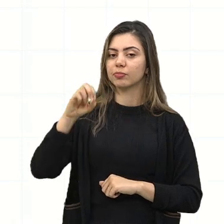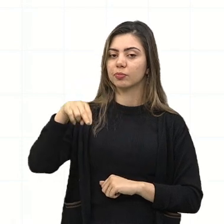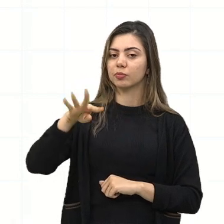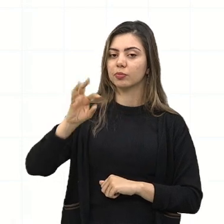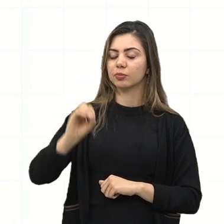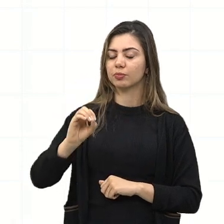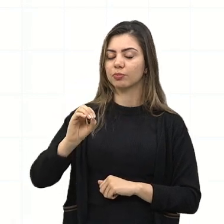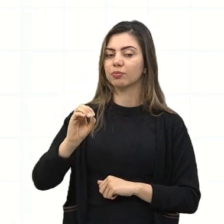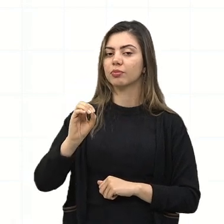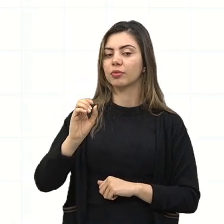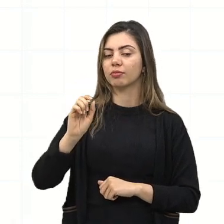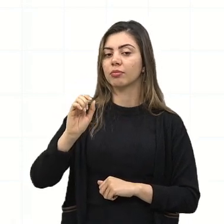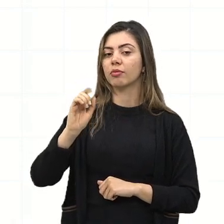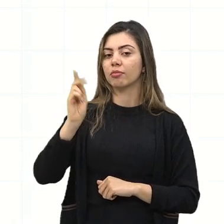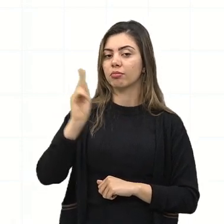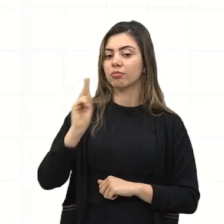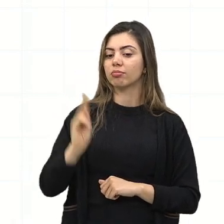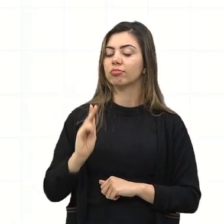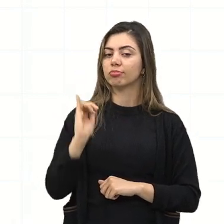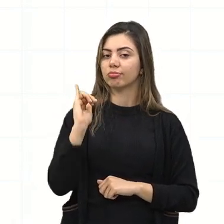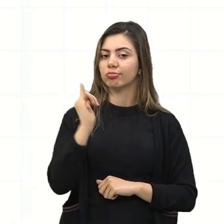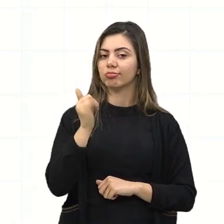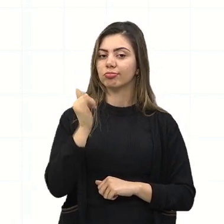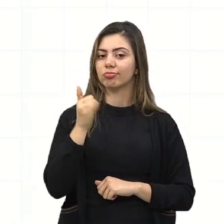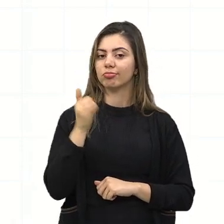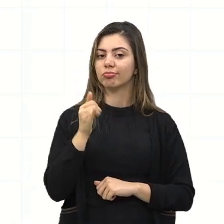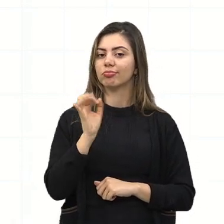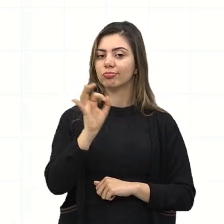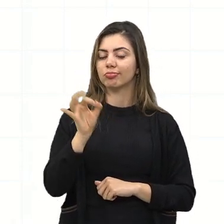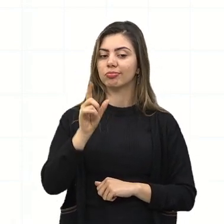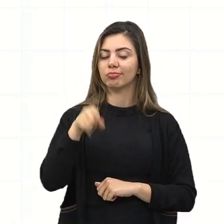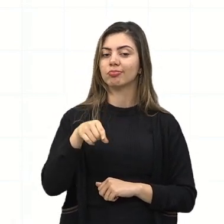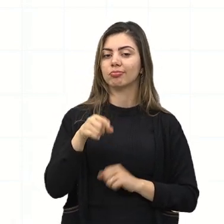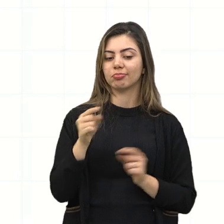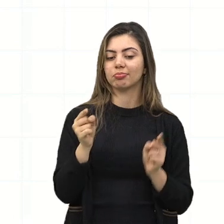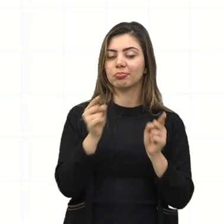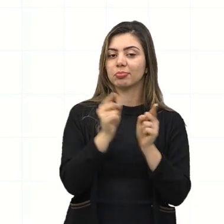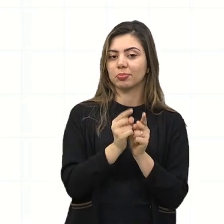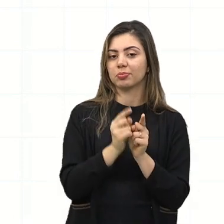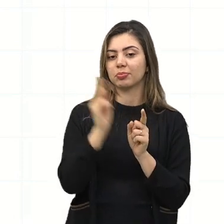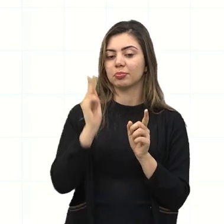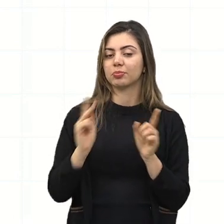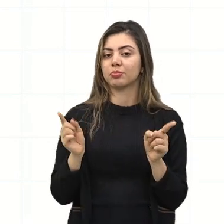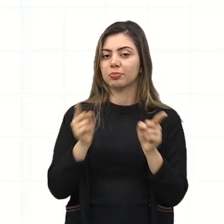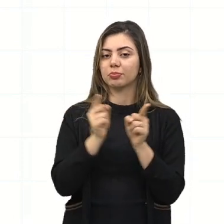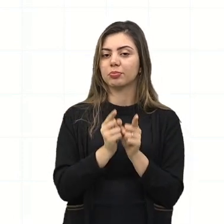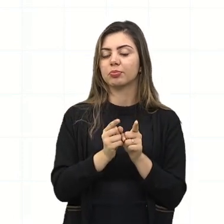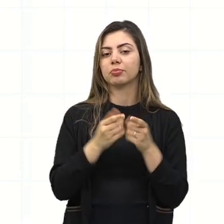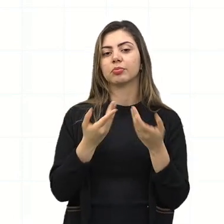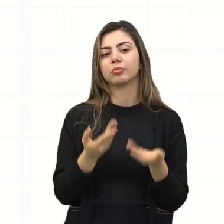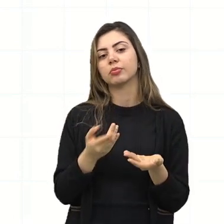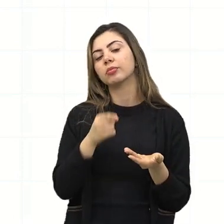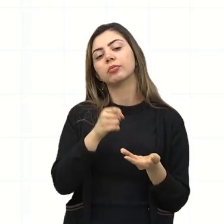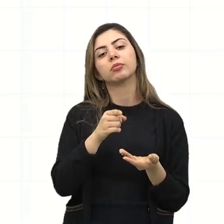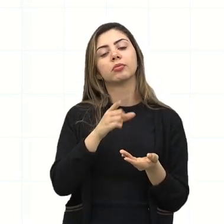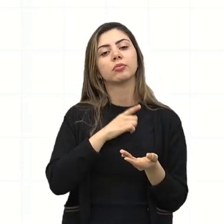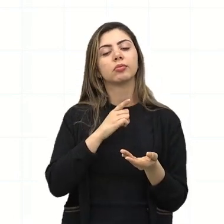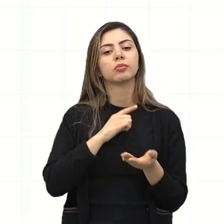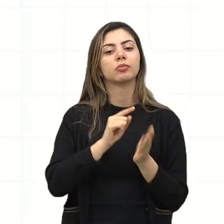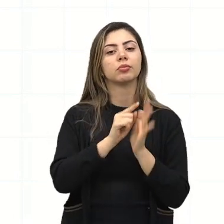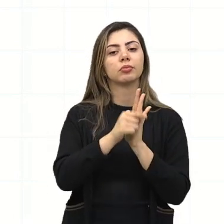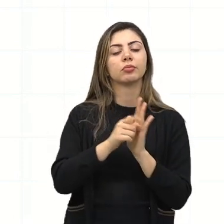Nós já sabemos que ele é uma narrativa curta. E esse gênero, ele é composto